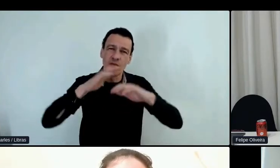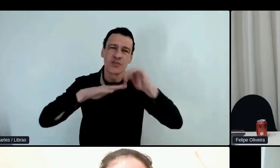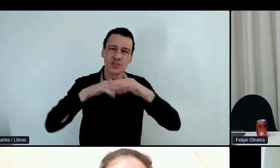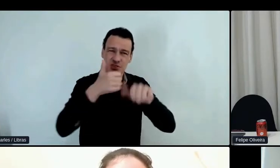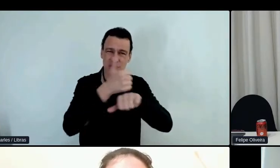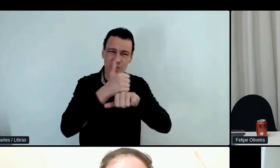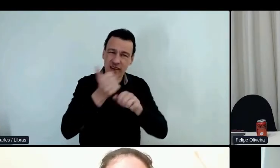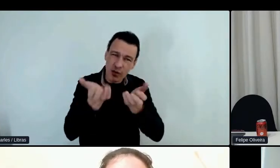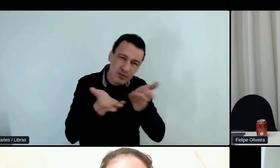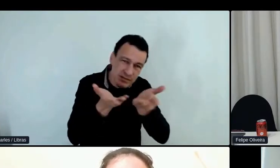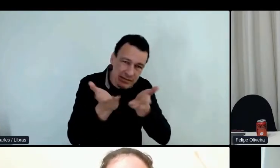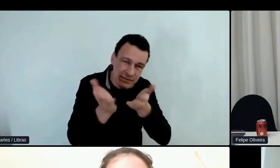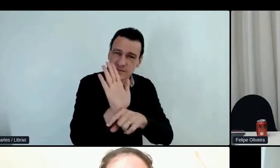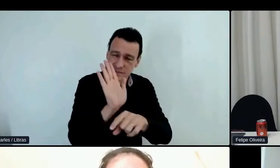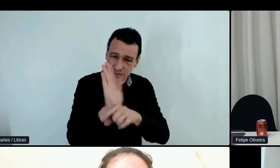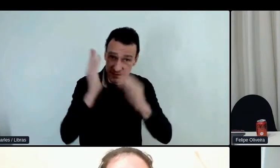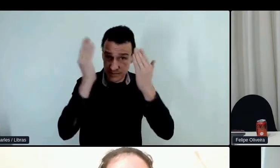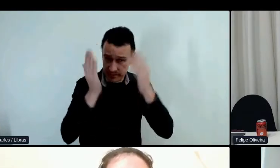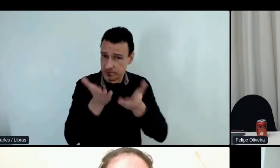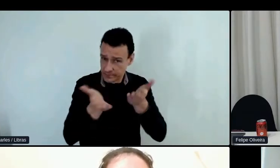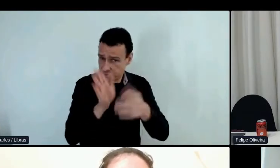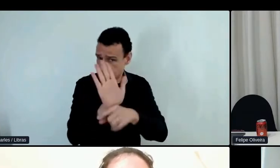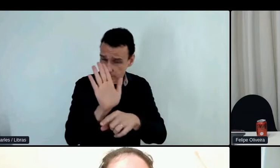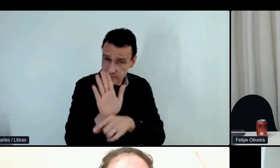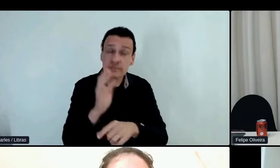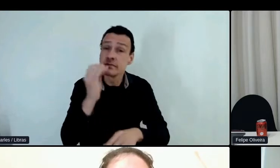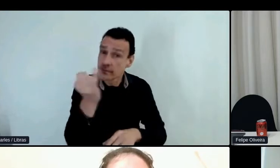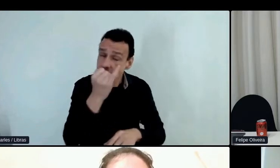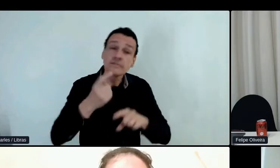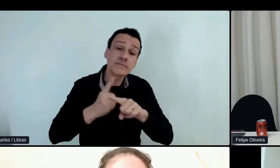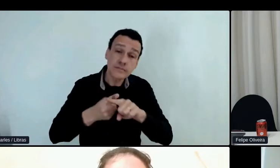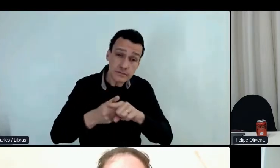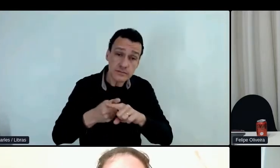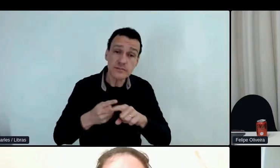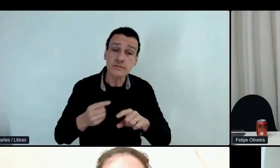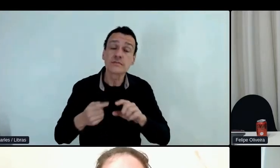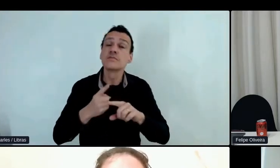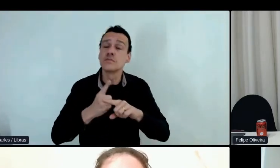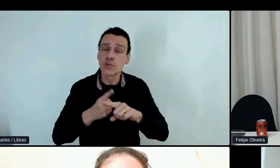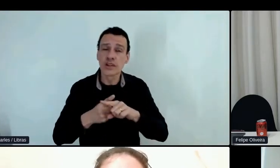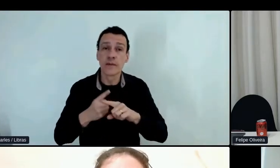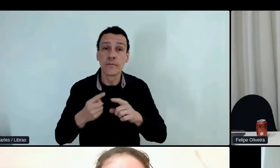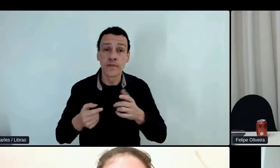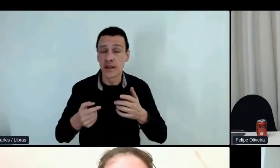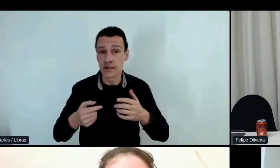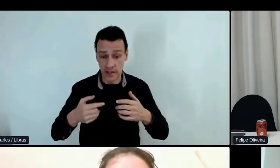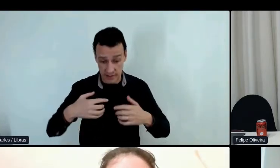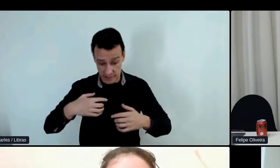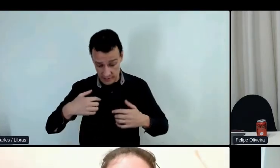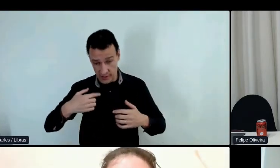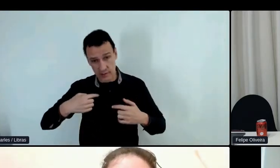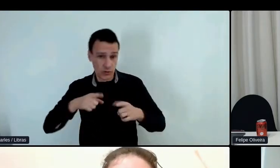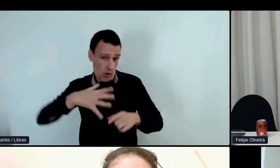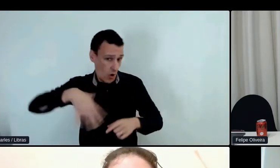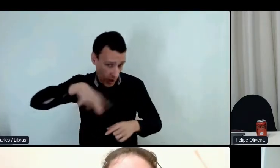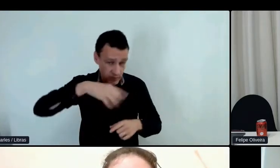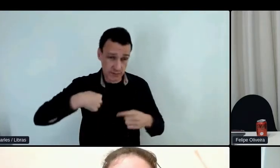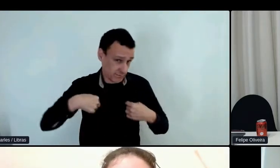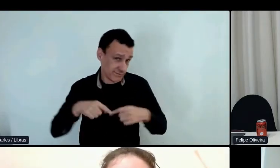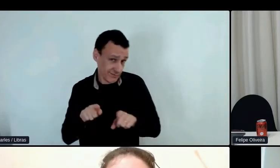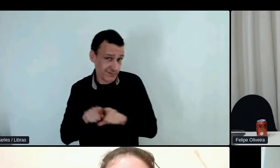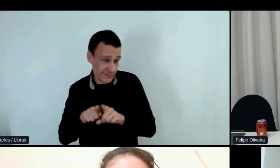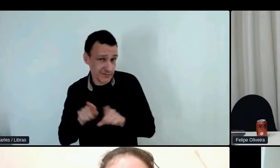neurotípico, que para ela é um sofrimento. Então, é muito importante esse acompanhamento psicoterápico,